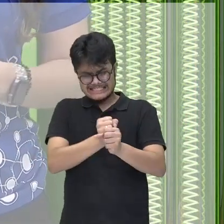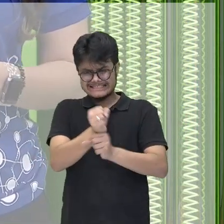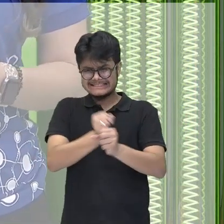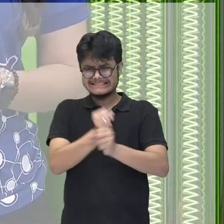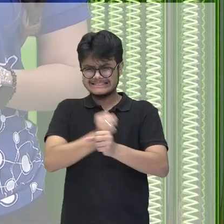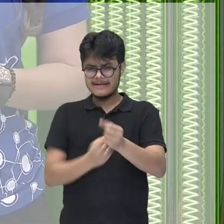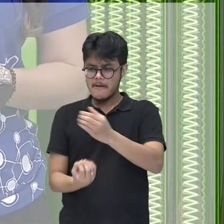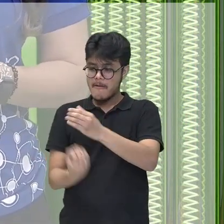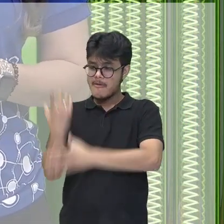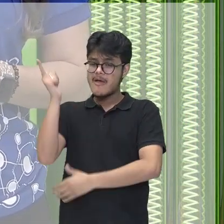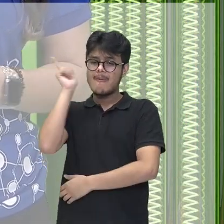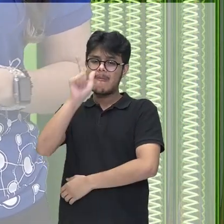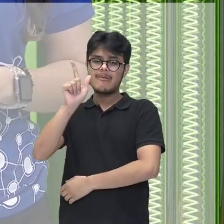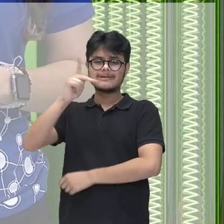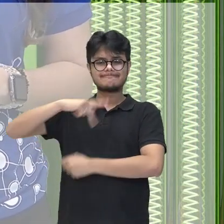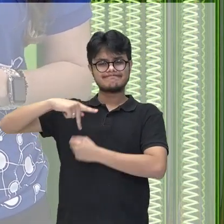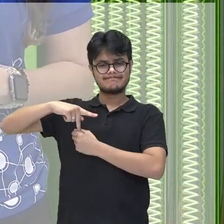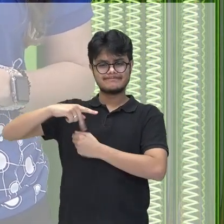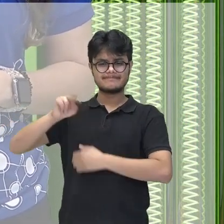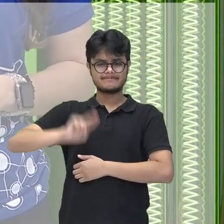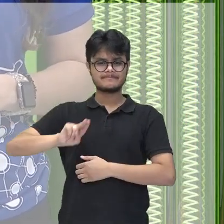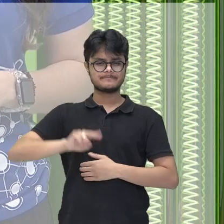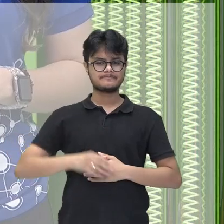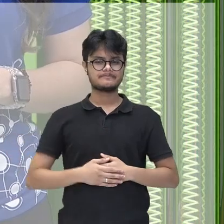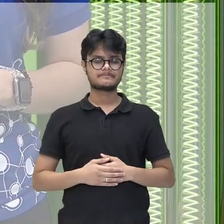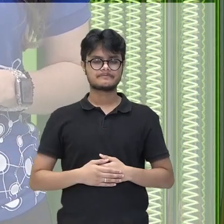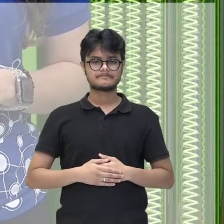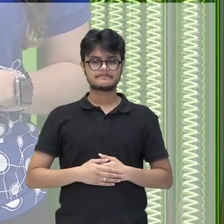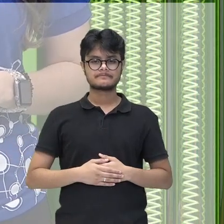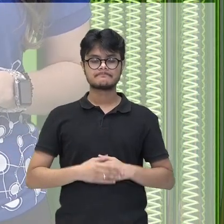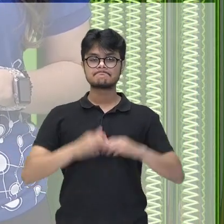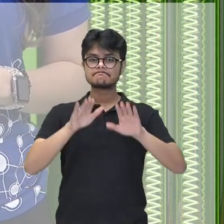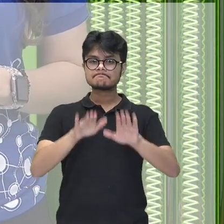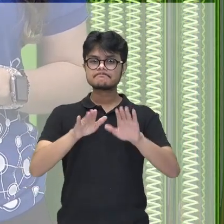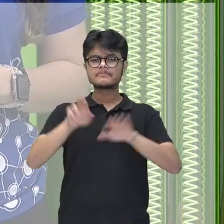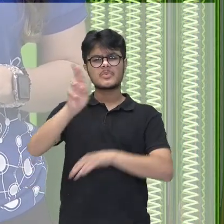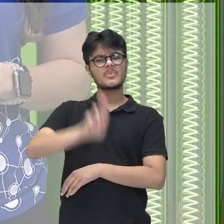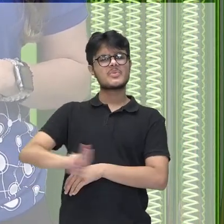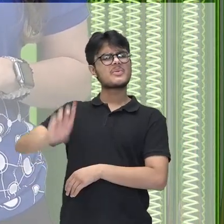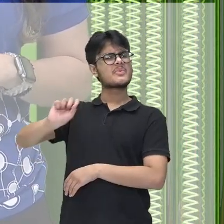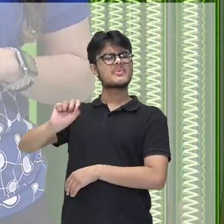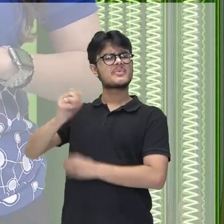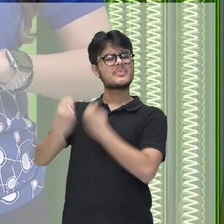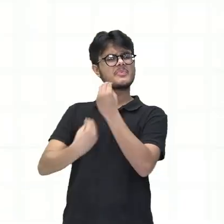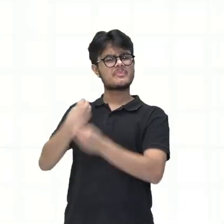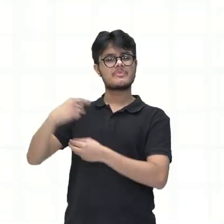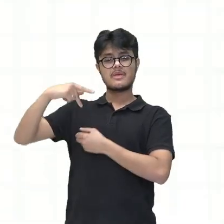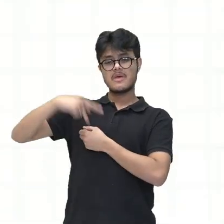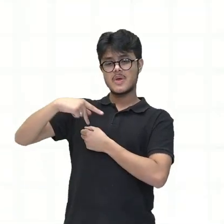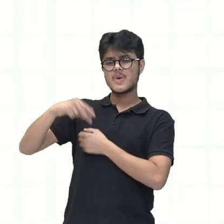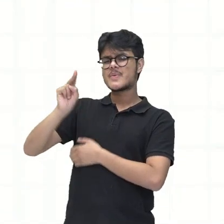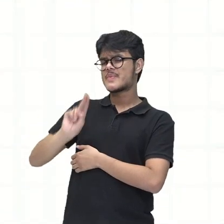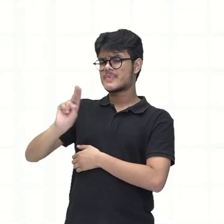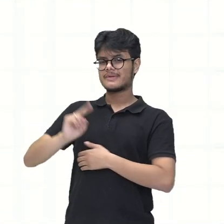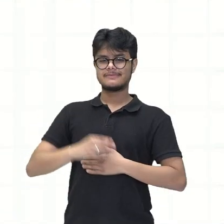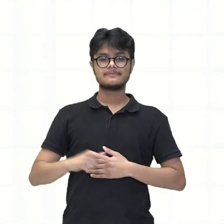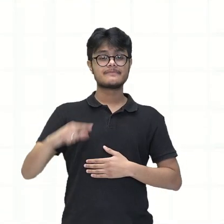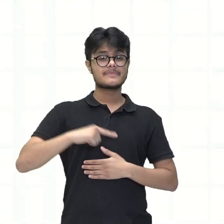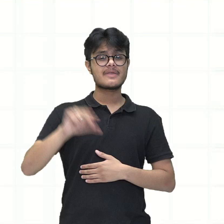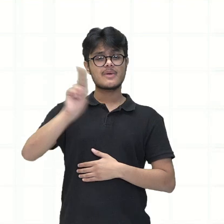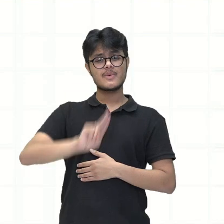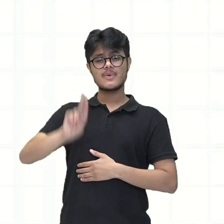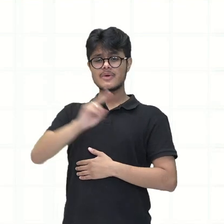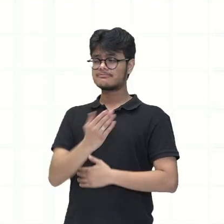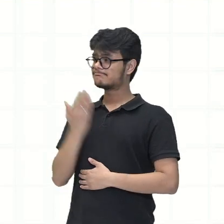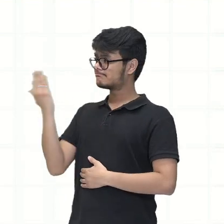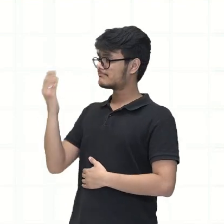para ser utilizado, certo? E falando sobre utilização, nós temos aí, ó, a utilização